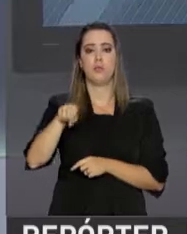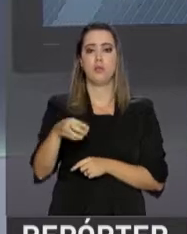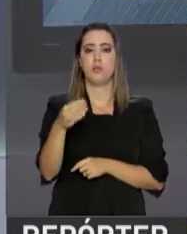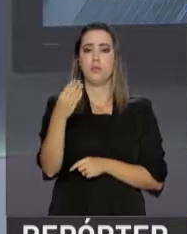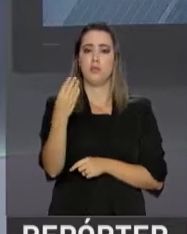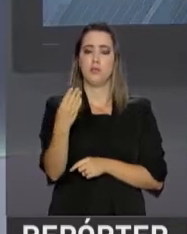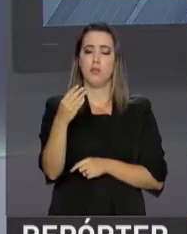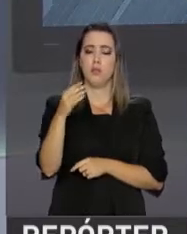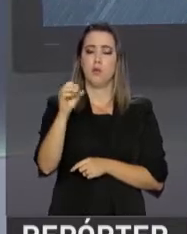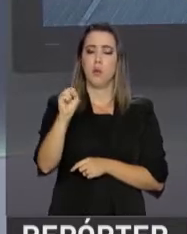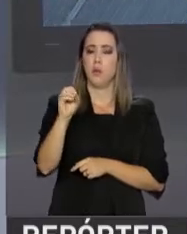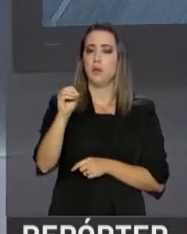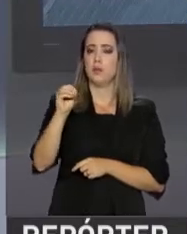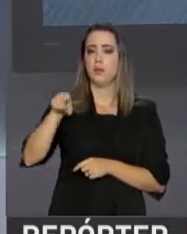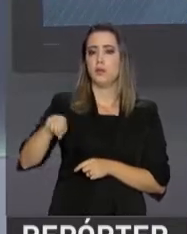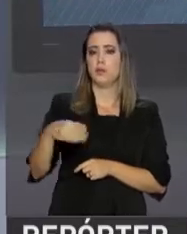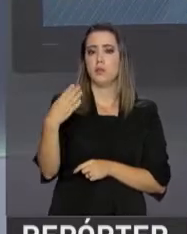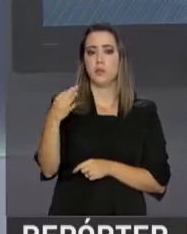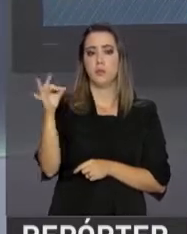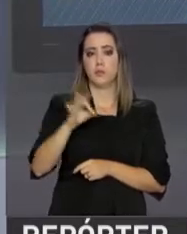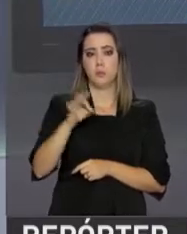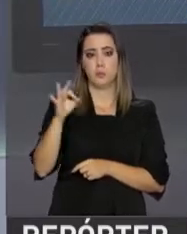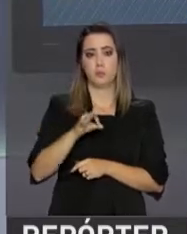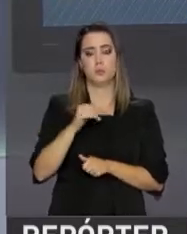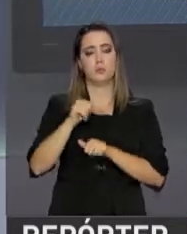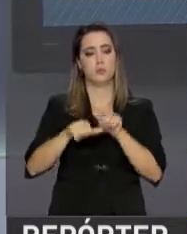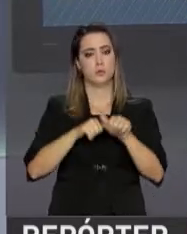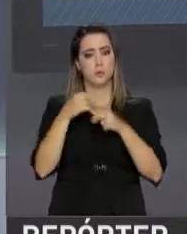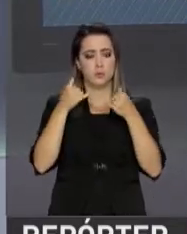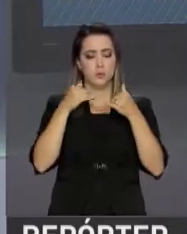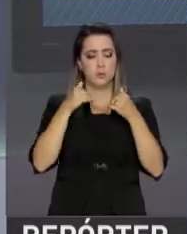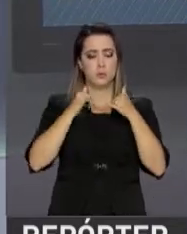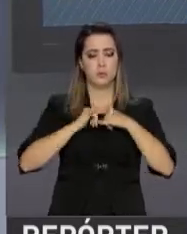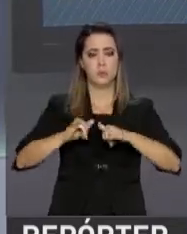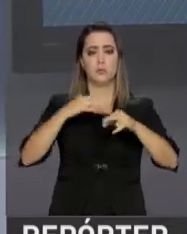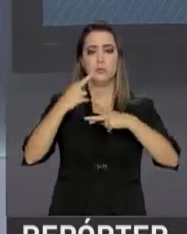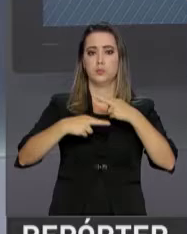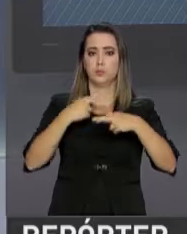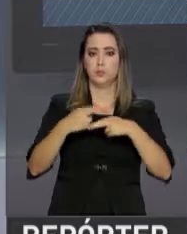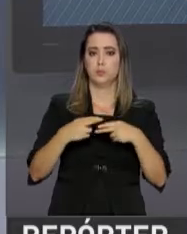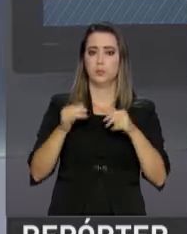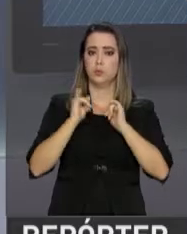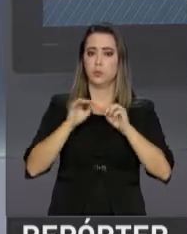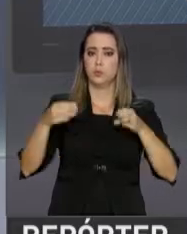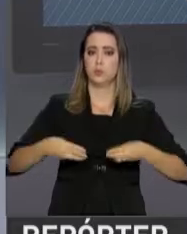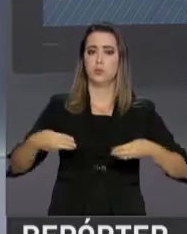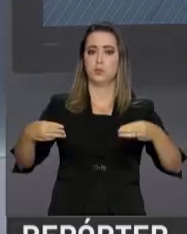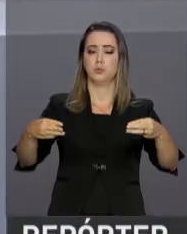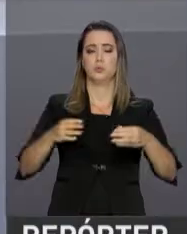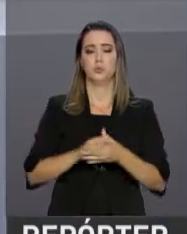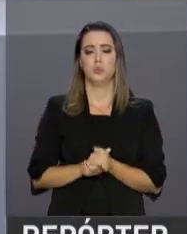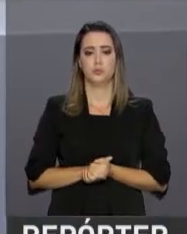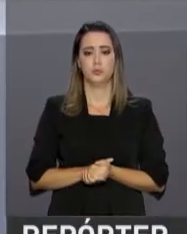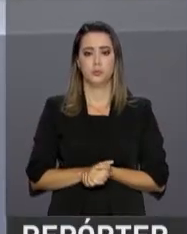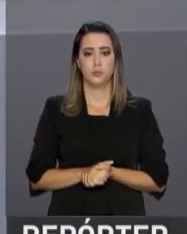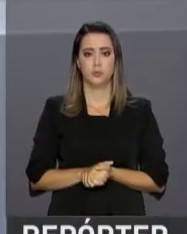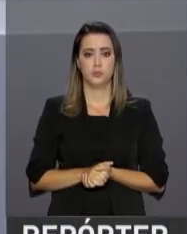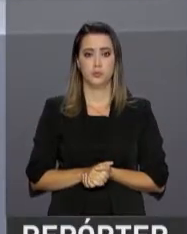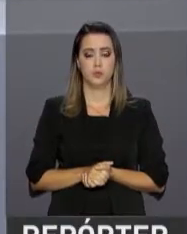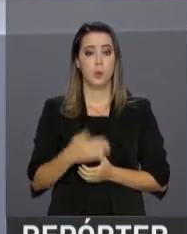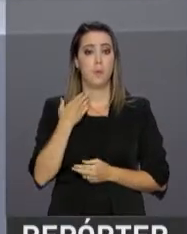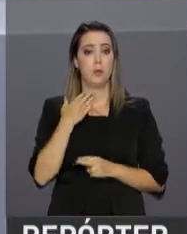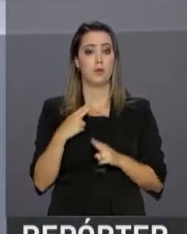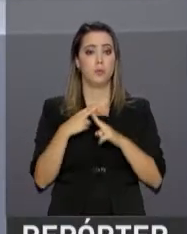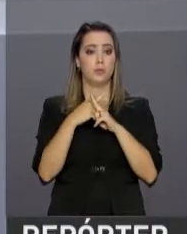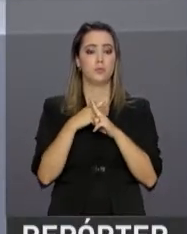80,4 por cento de fontes renováveis informou hoje o ministério de minas e energia a caixa